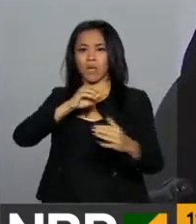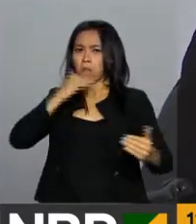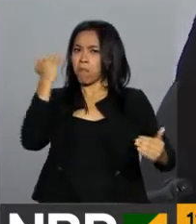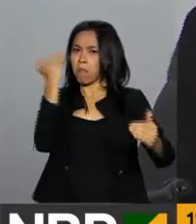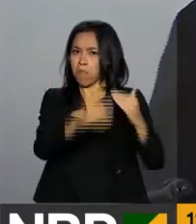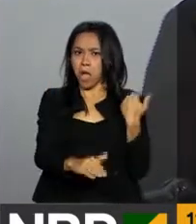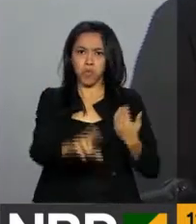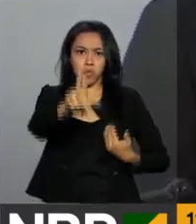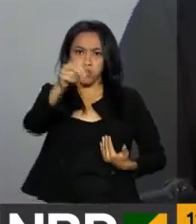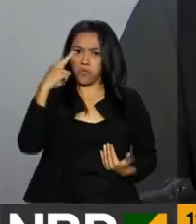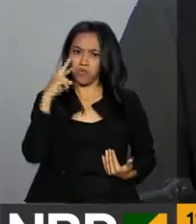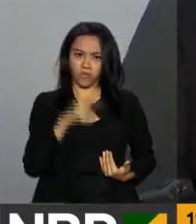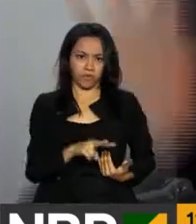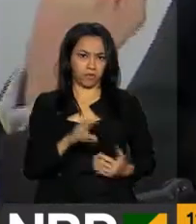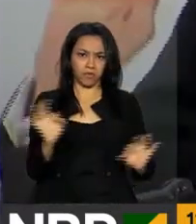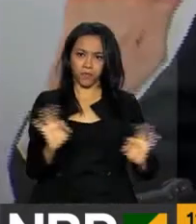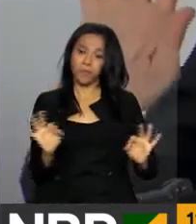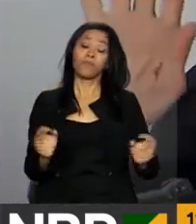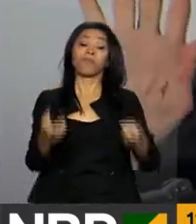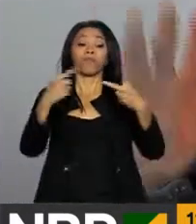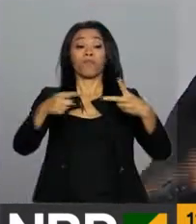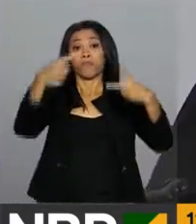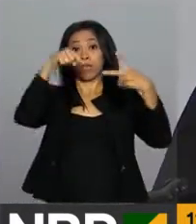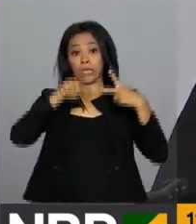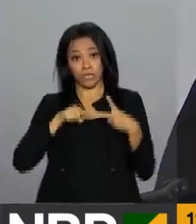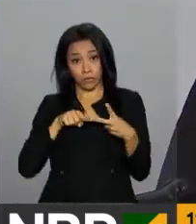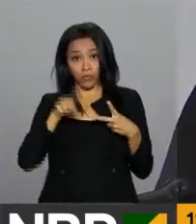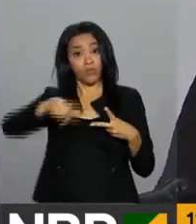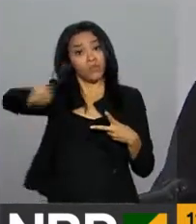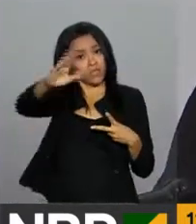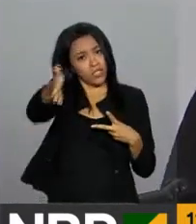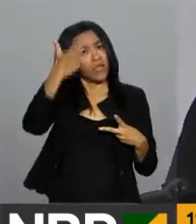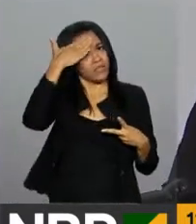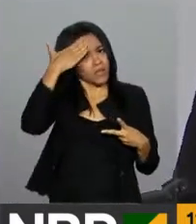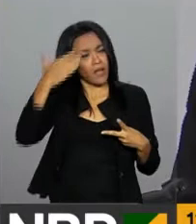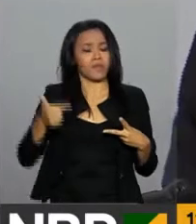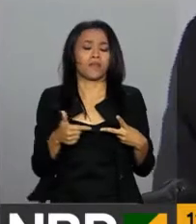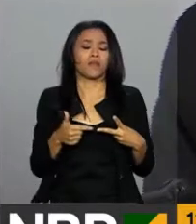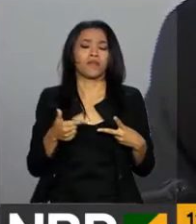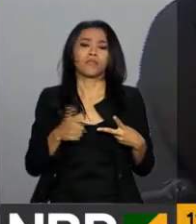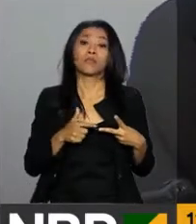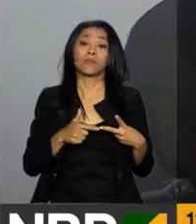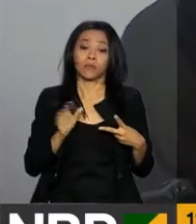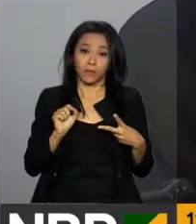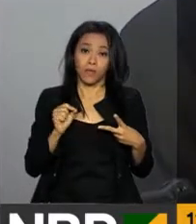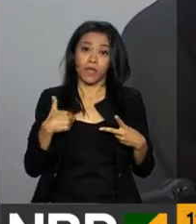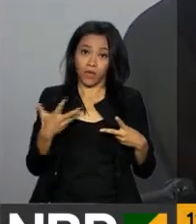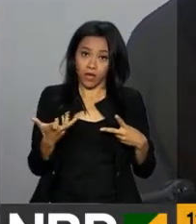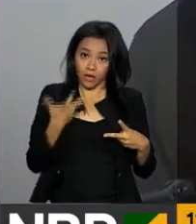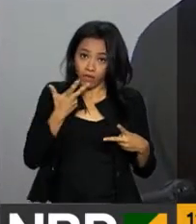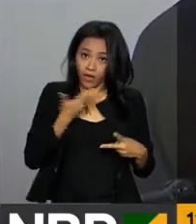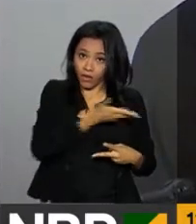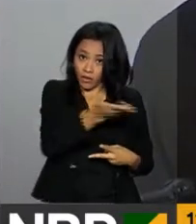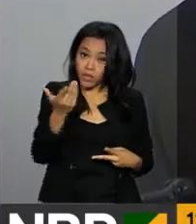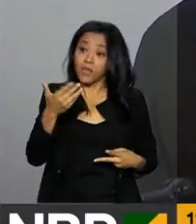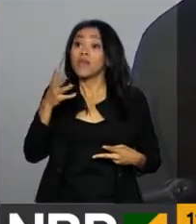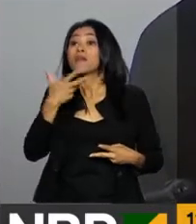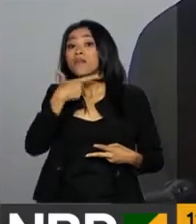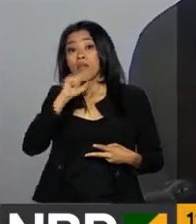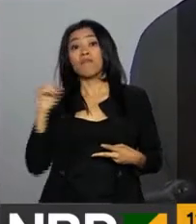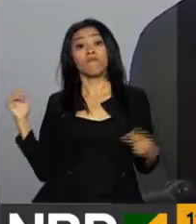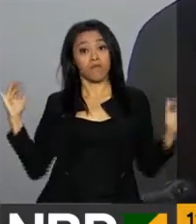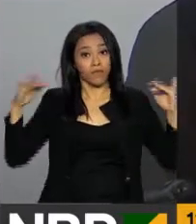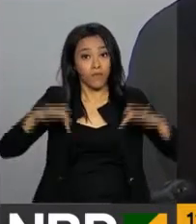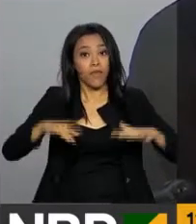2º lugar é absolutamente verdade vocês sabem disso em segundo lugar ah eu quero dizer que aqui estão aqueles que são